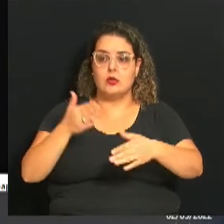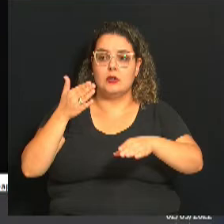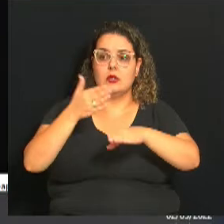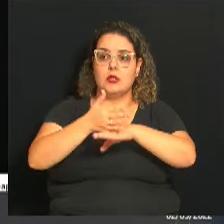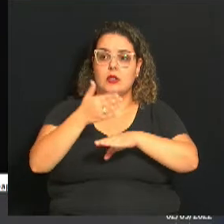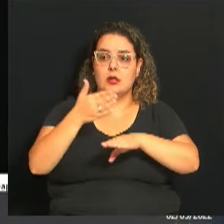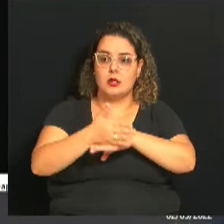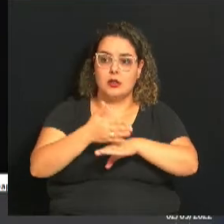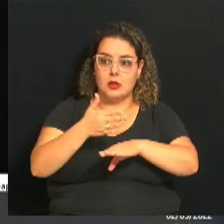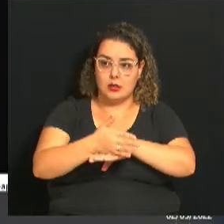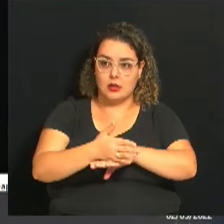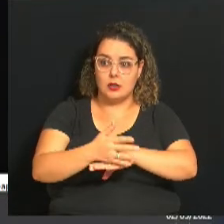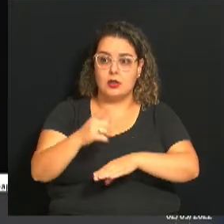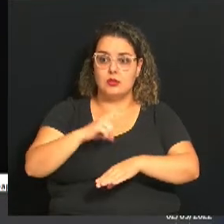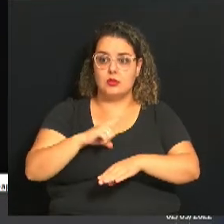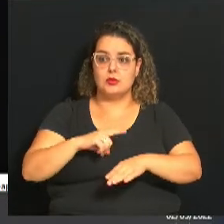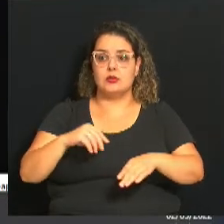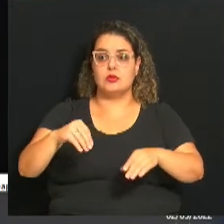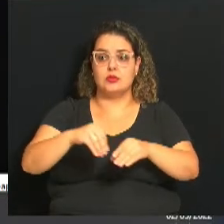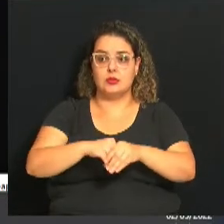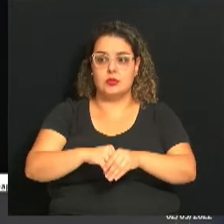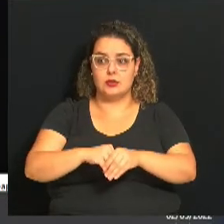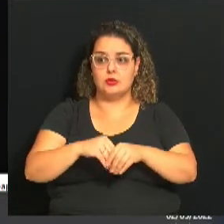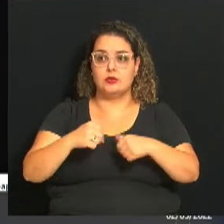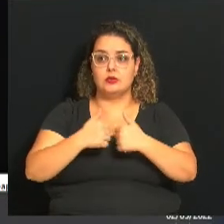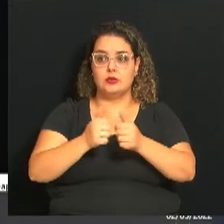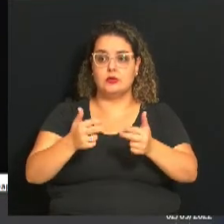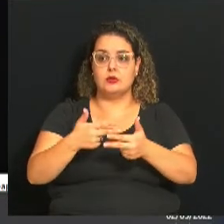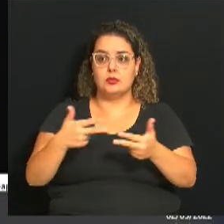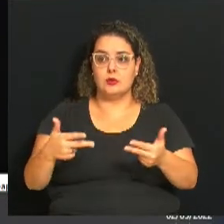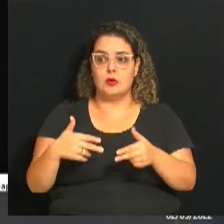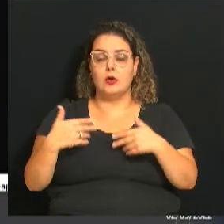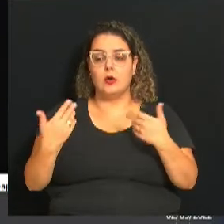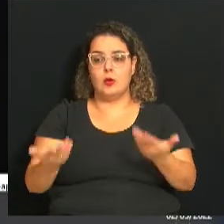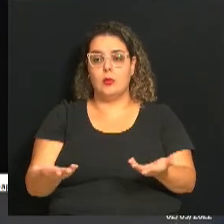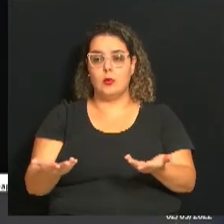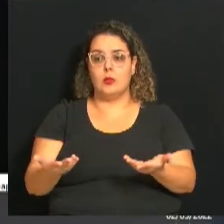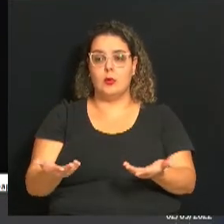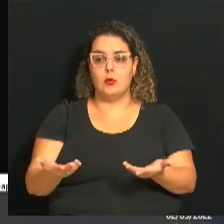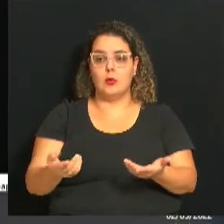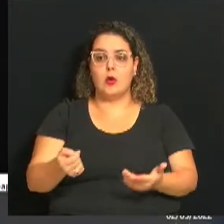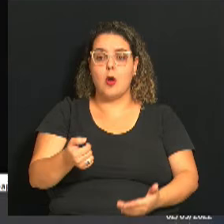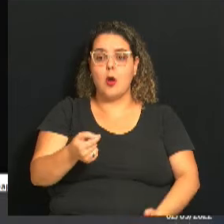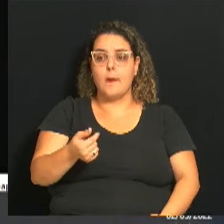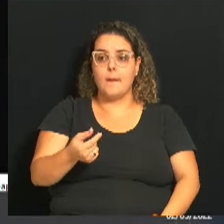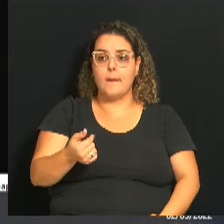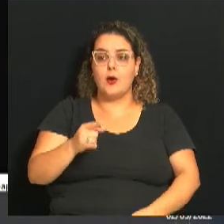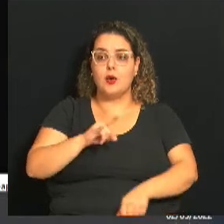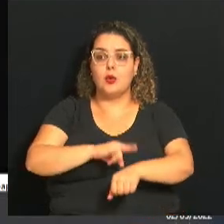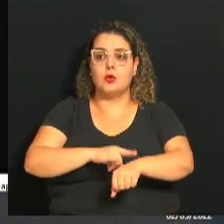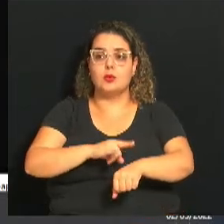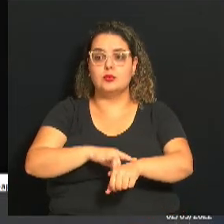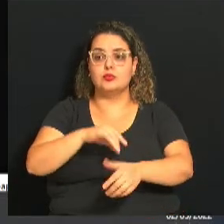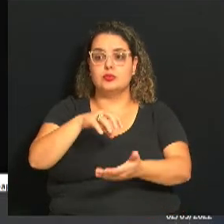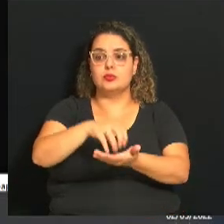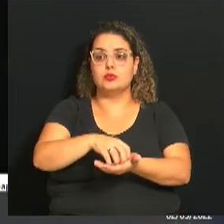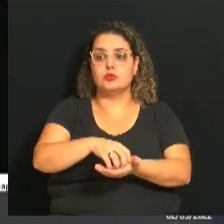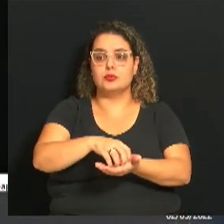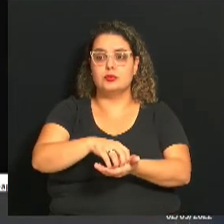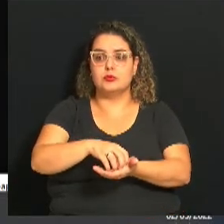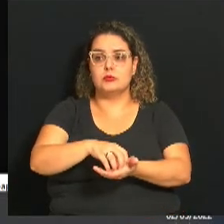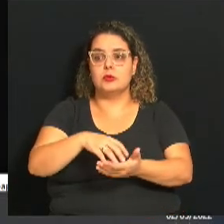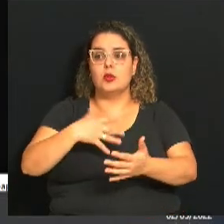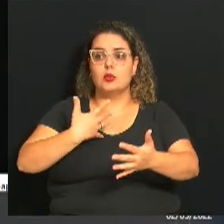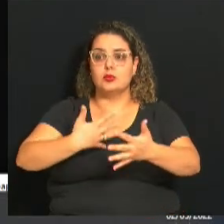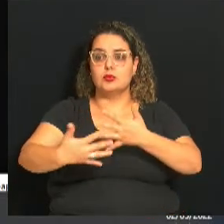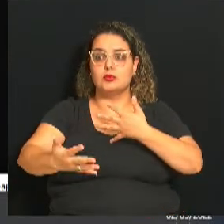aqueles que estiverem dentro do sistema de transporte. Então, os poucos banheiros que existem no centro são dos terminais, né?